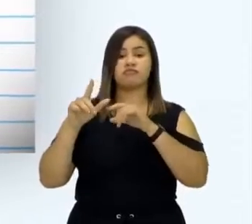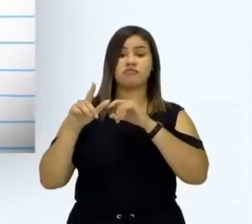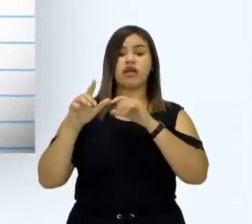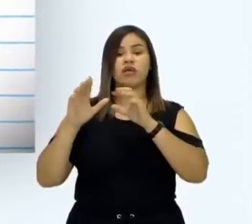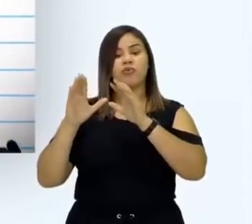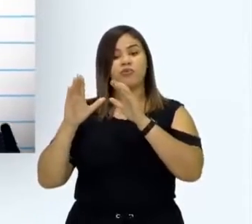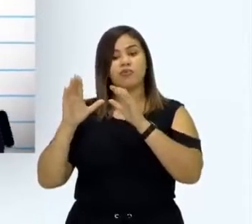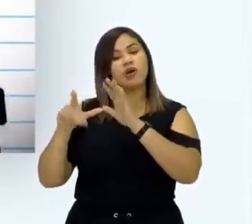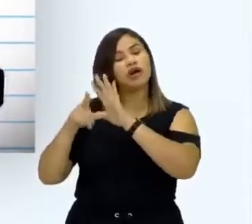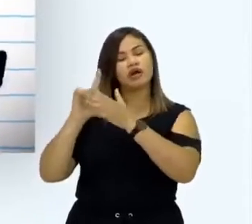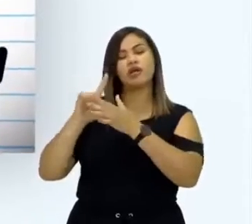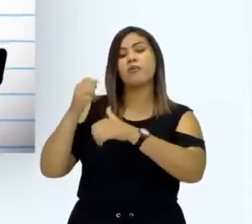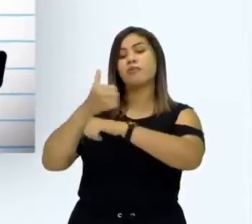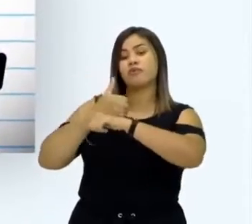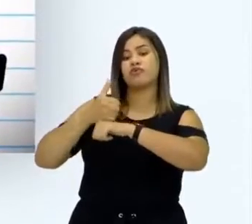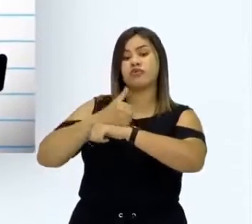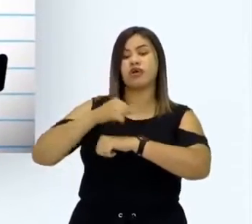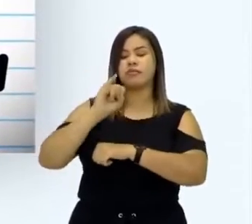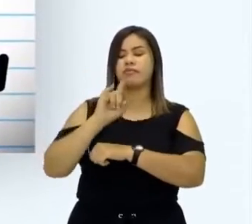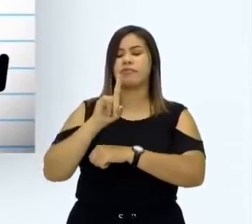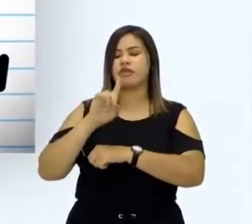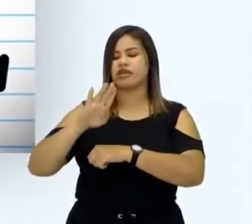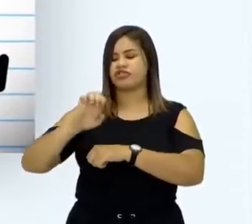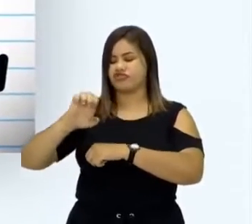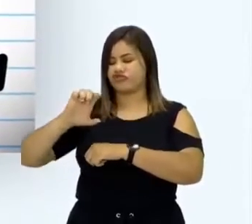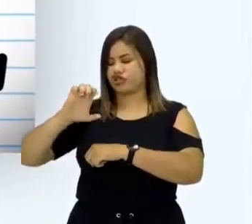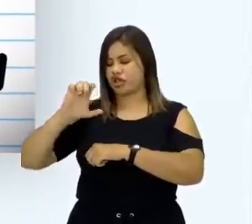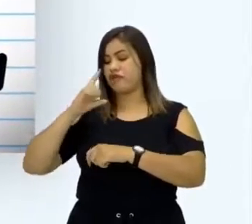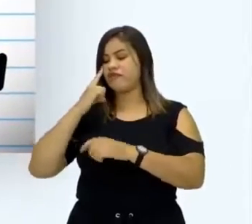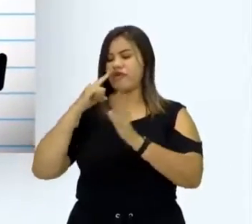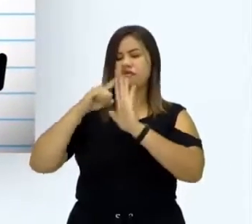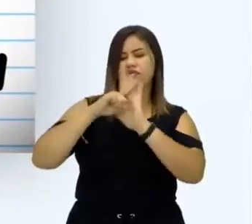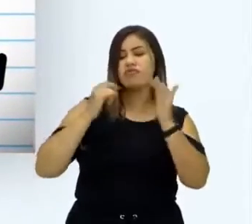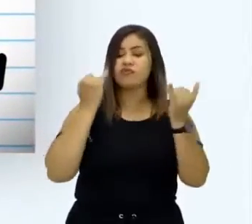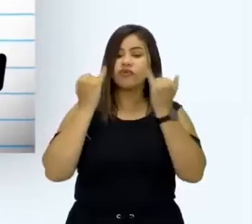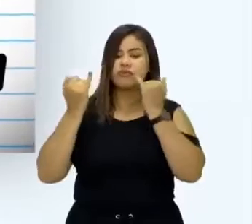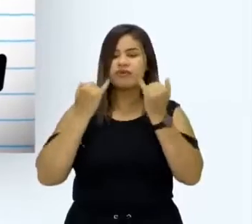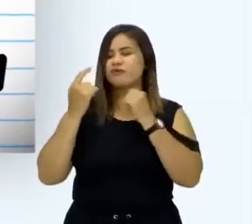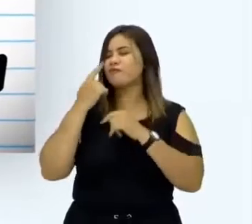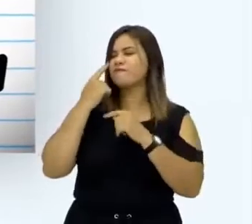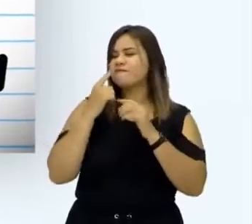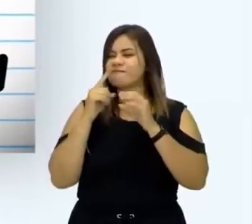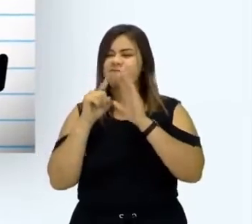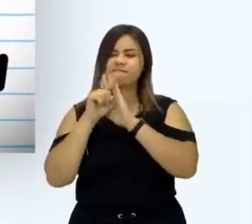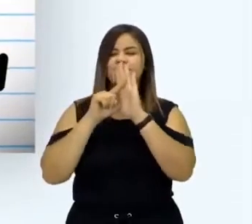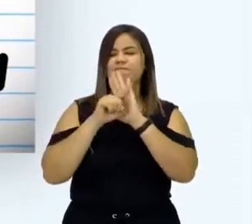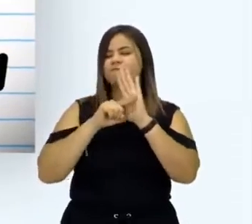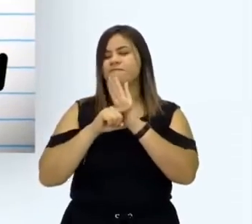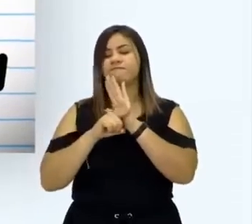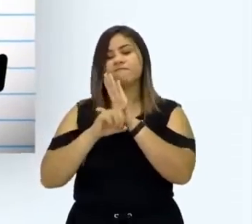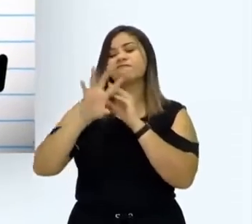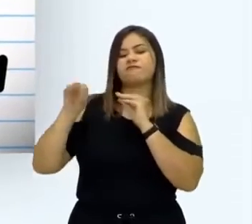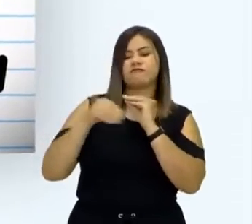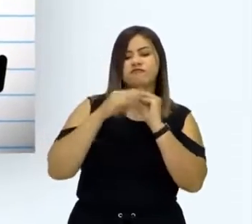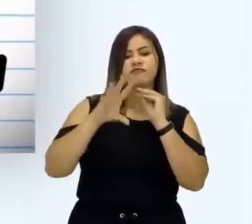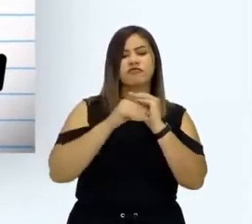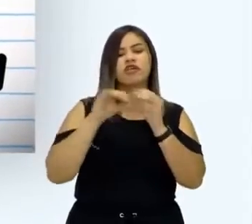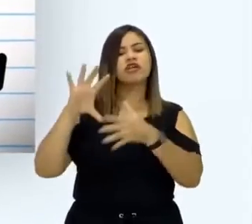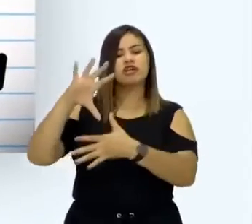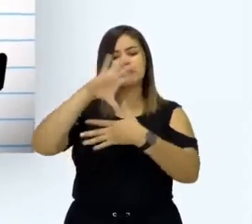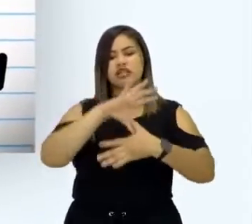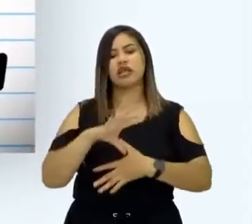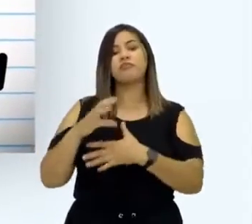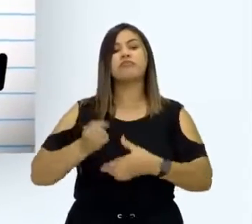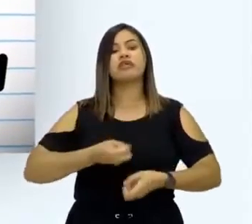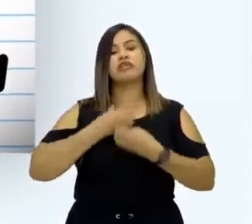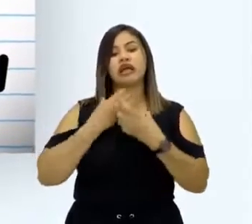Em seguida, profissionais do IBGE analisam os dados e corrigem eventuais imperfeições, agregando também informações de mapas temáticos e